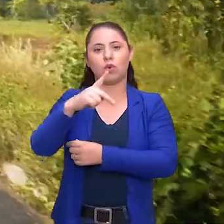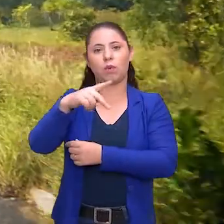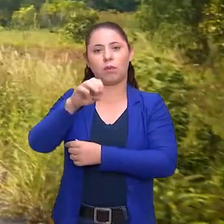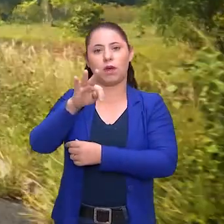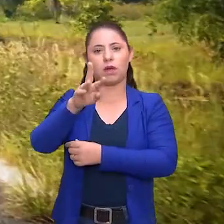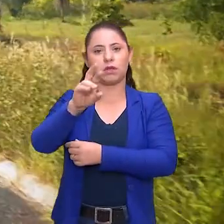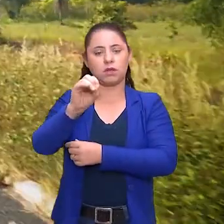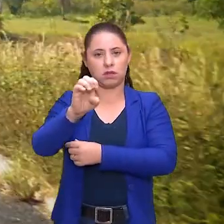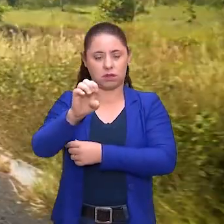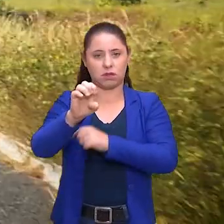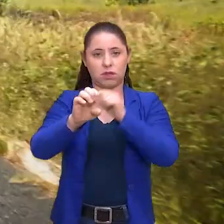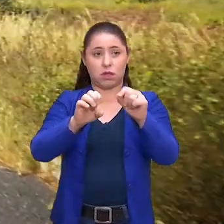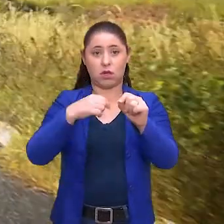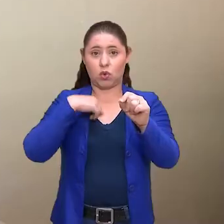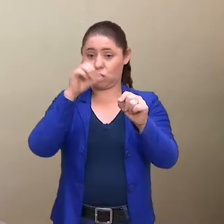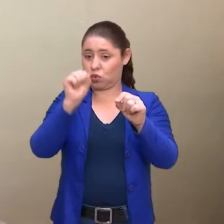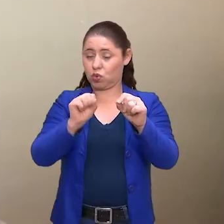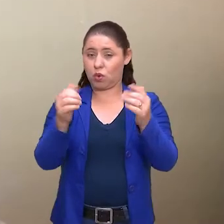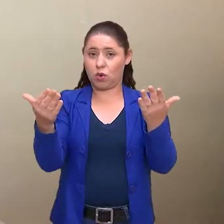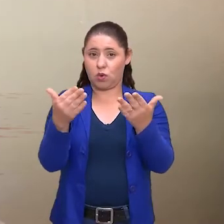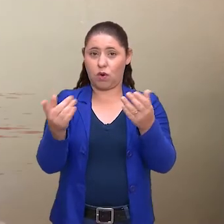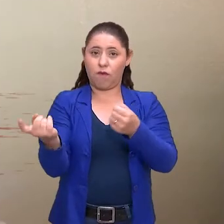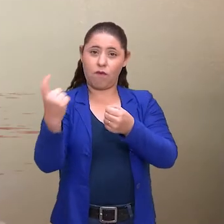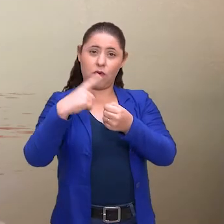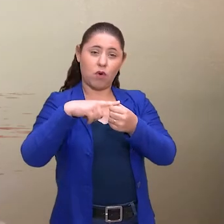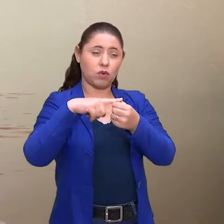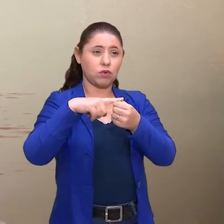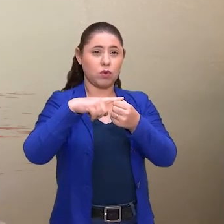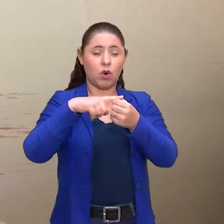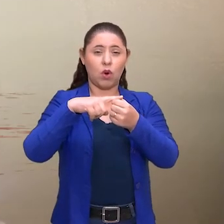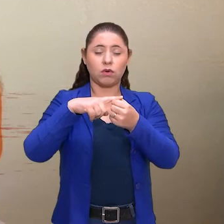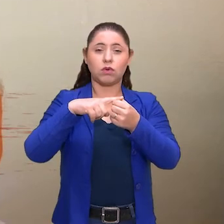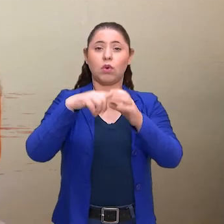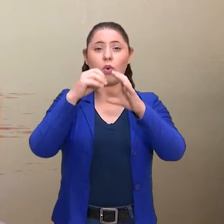Rupestre Nordeste do país. Começou o Sul e agora